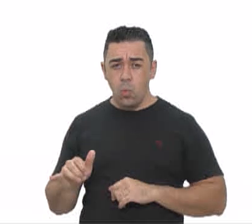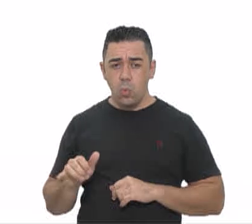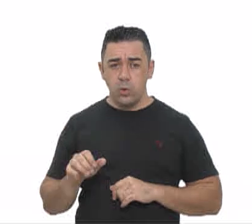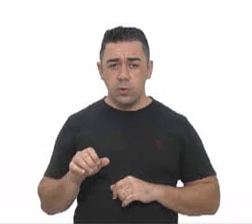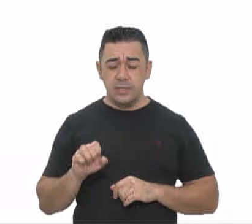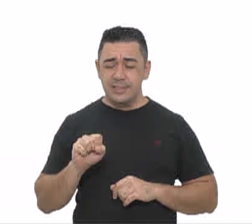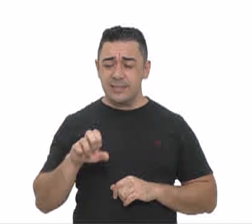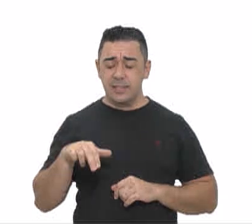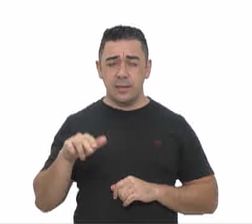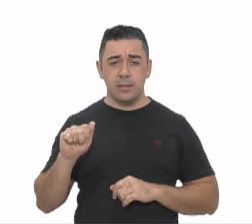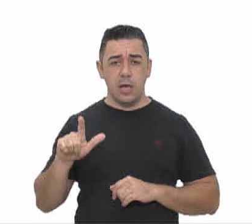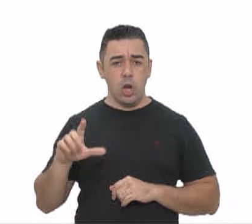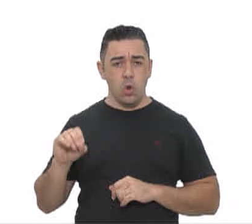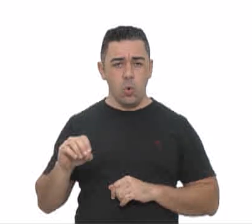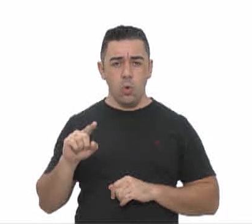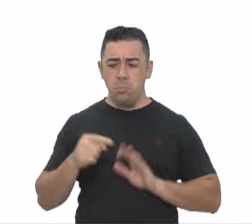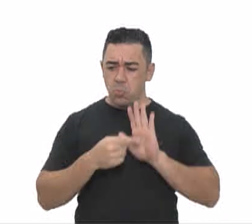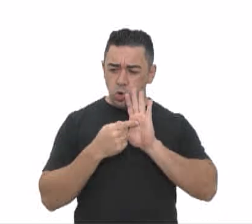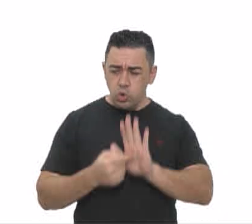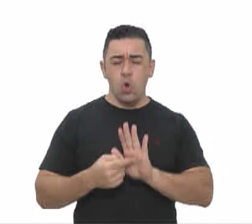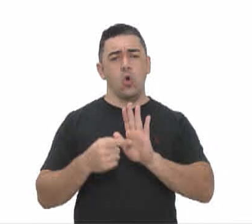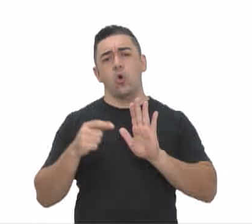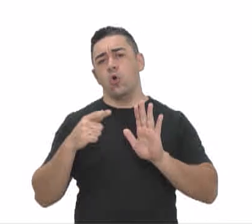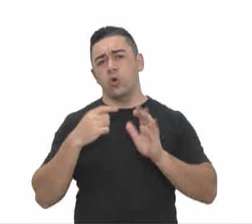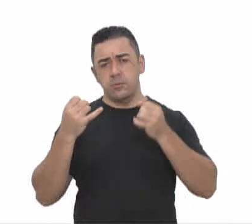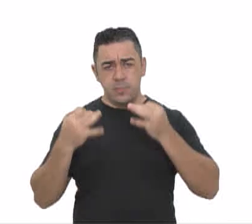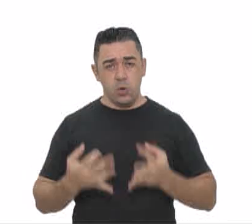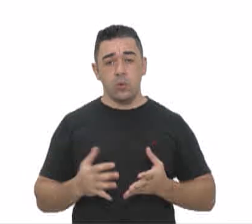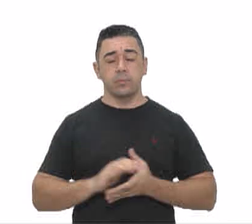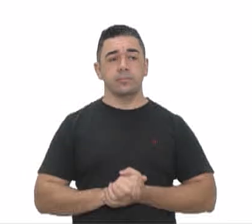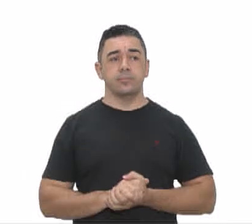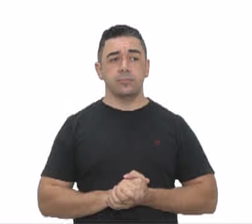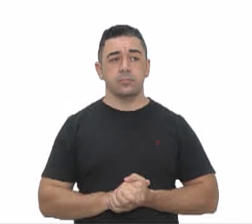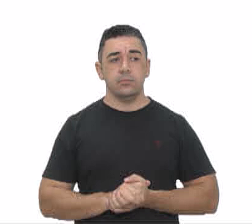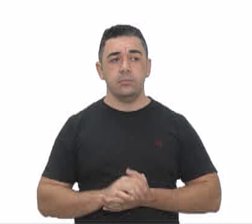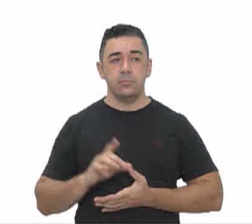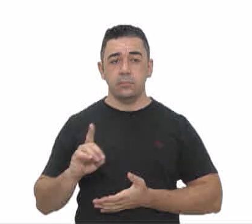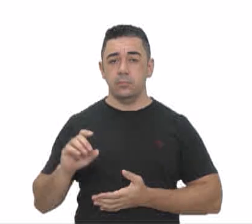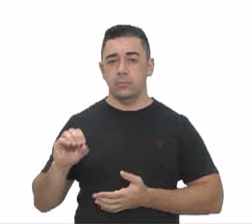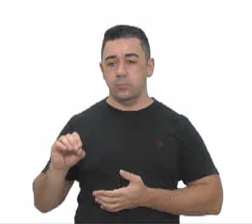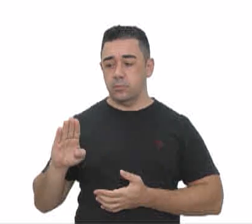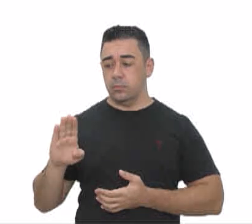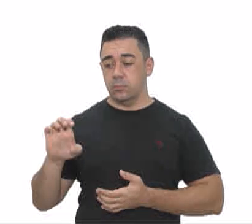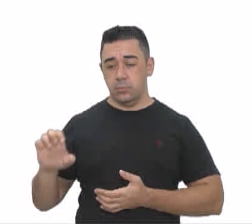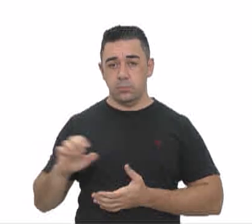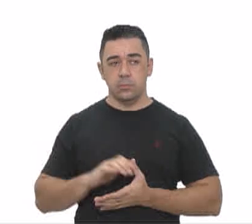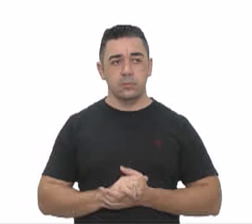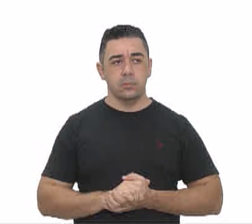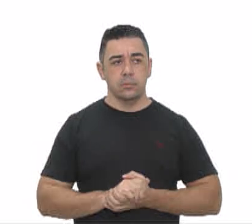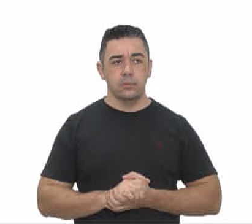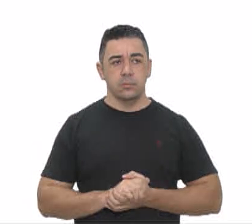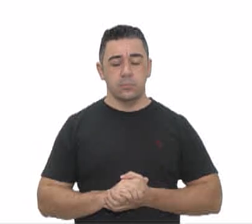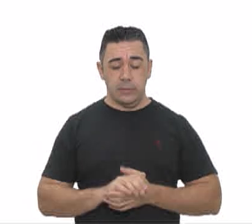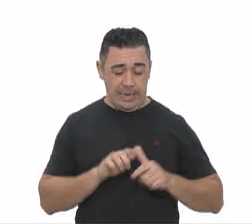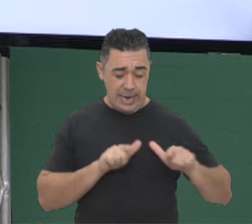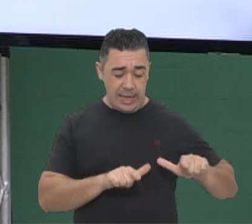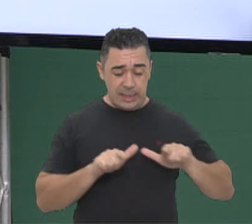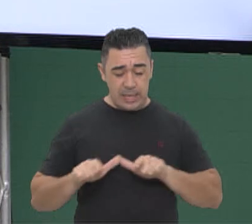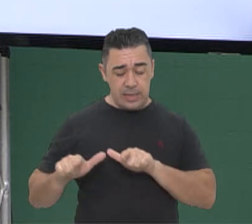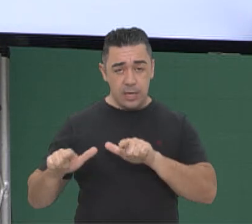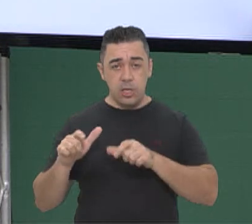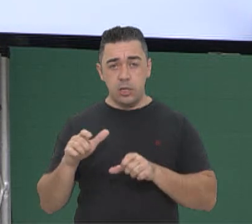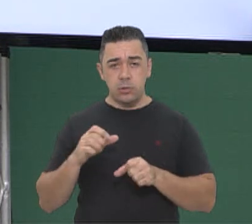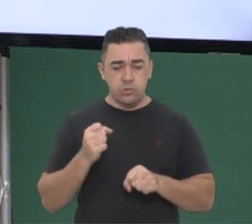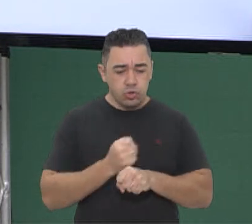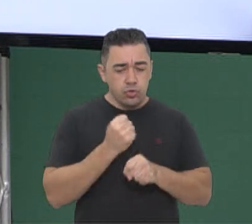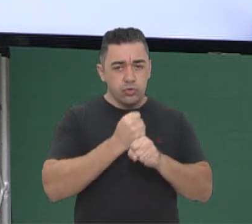destacou, apontou, assinalou. Adobe, ladrilho, olha a palavrinha ladrilho, tijolo,